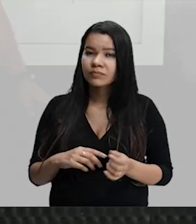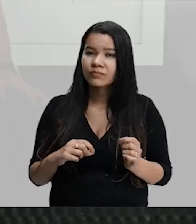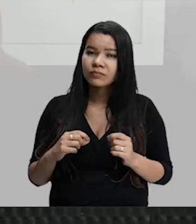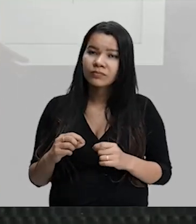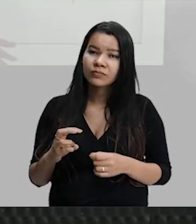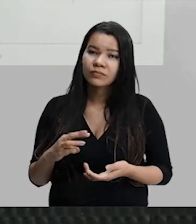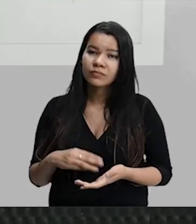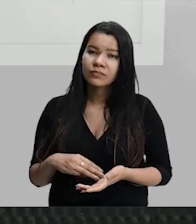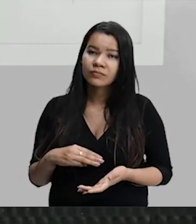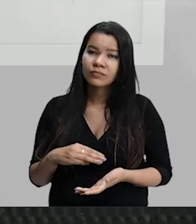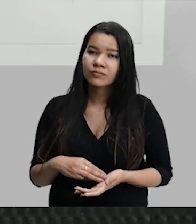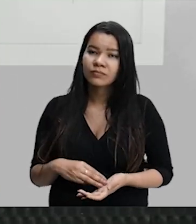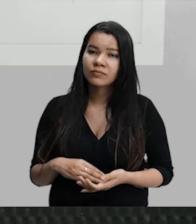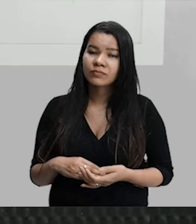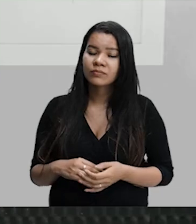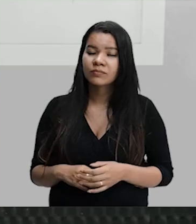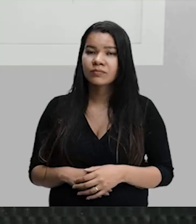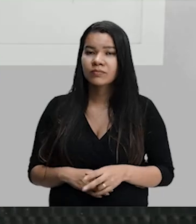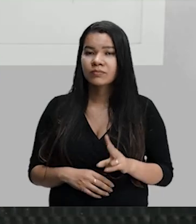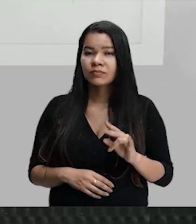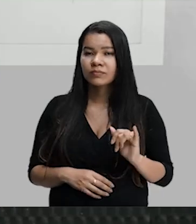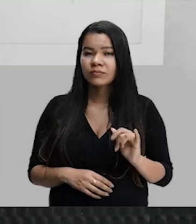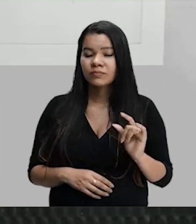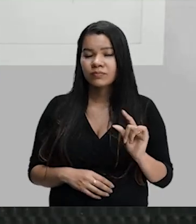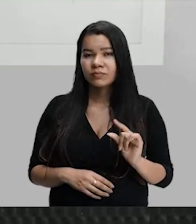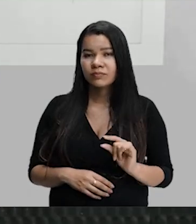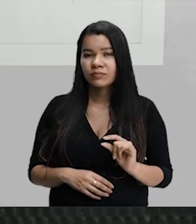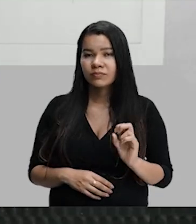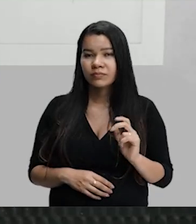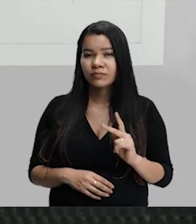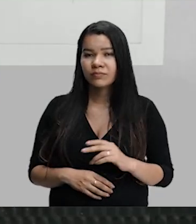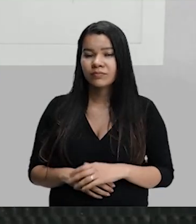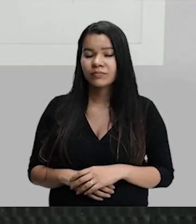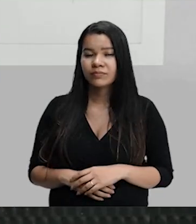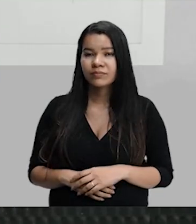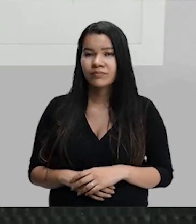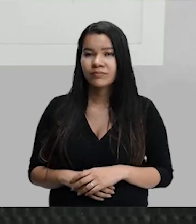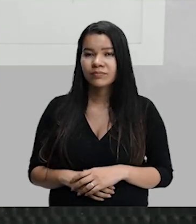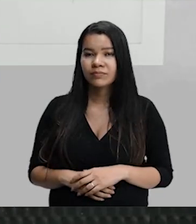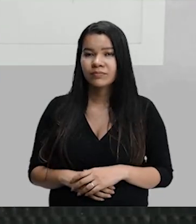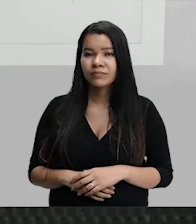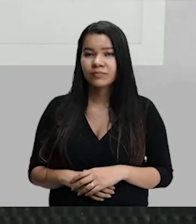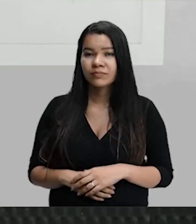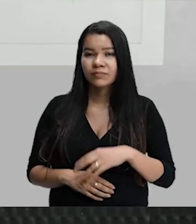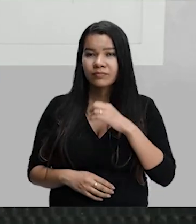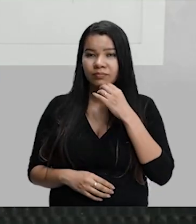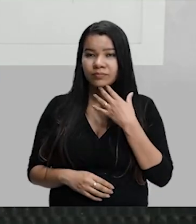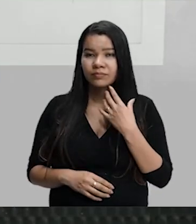massa, né, a amostra da massa, ela vai diminuindo. Tá ok?